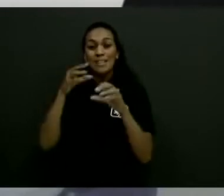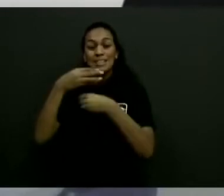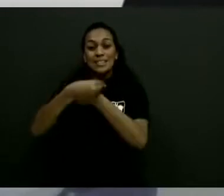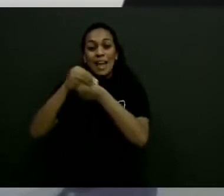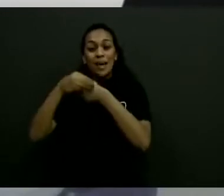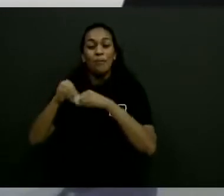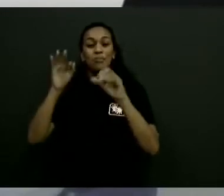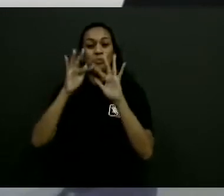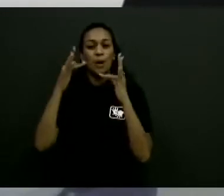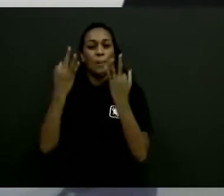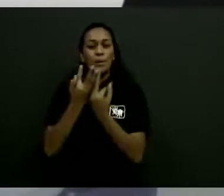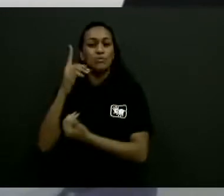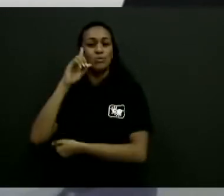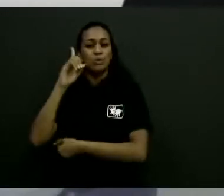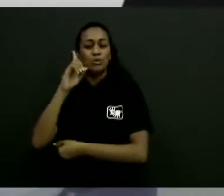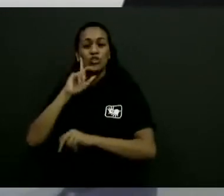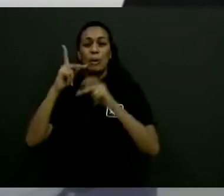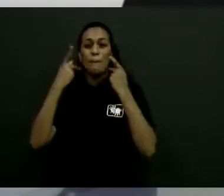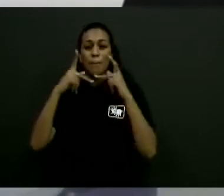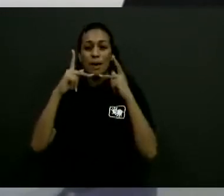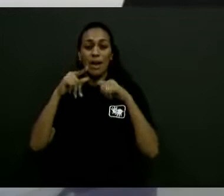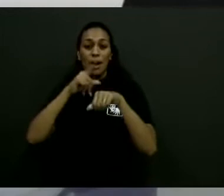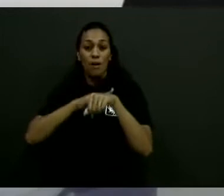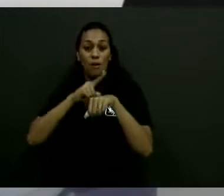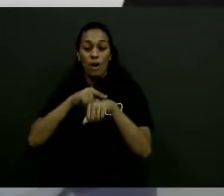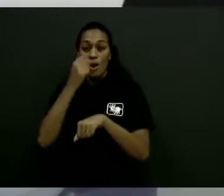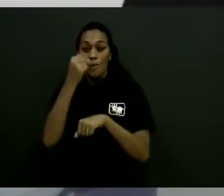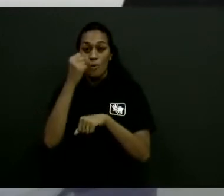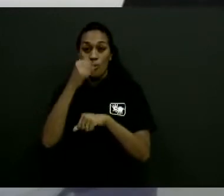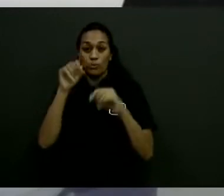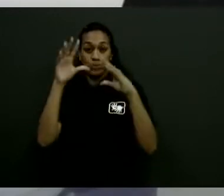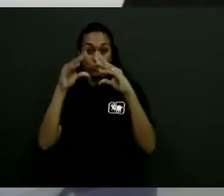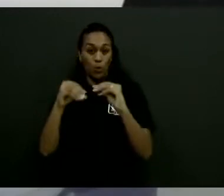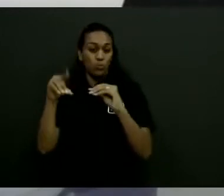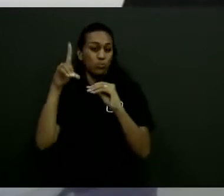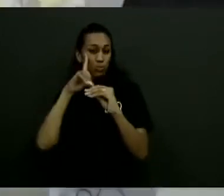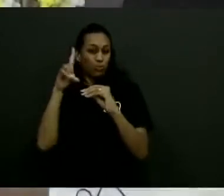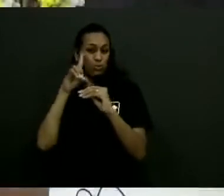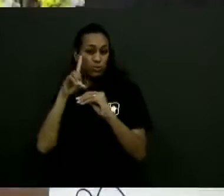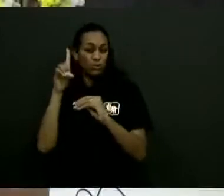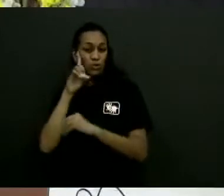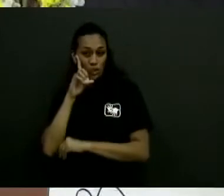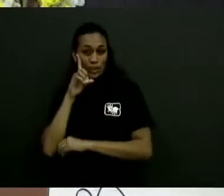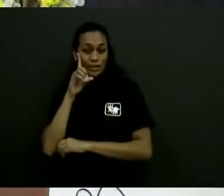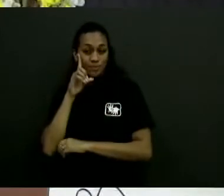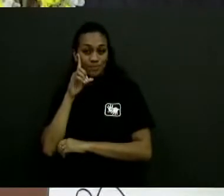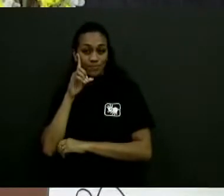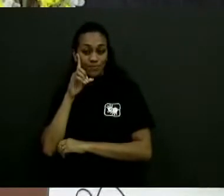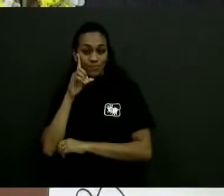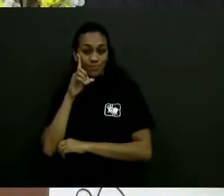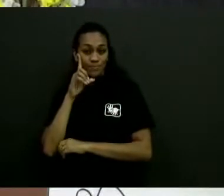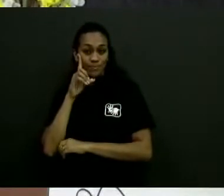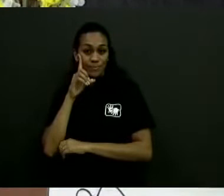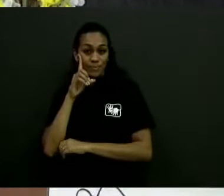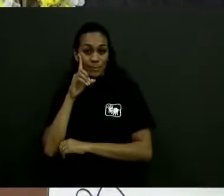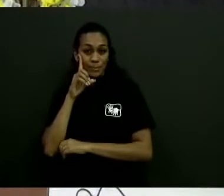familiares. Todo dia eu estou pregando para eles às 8 horas da noite e todo dia nós estamos fazendo